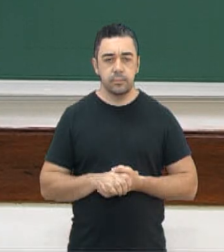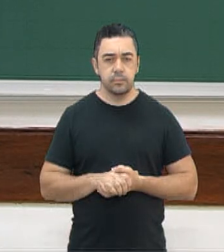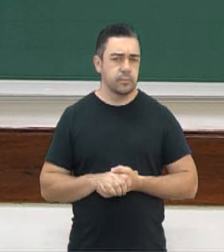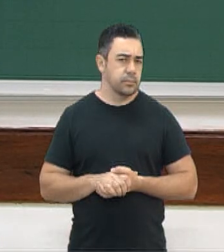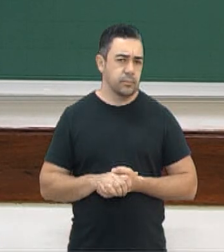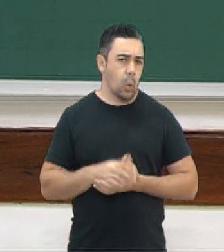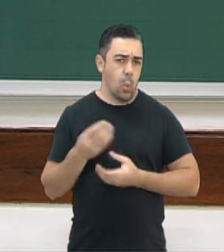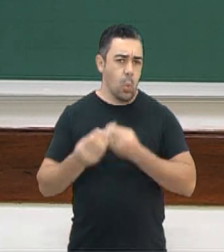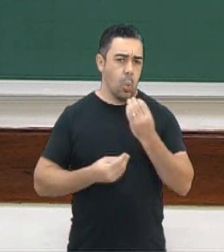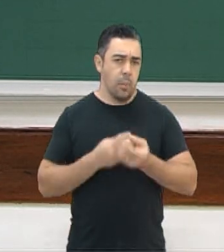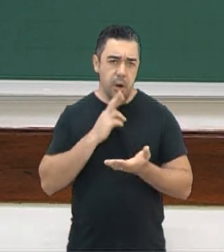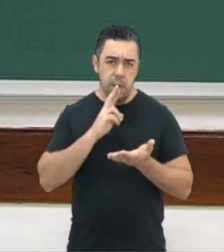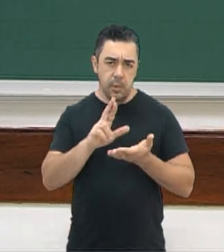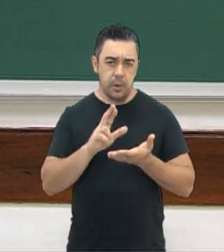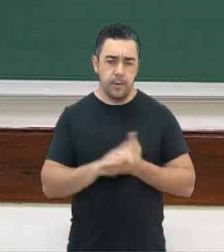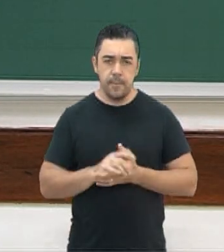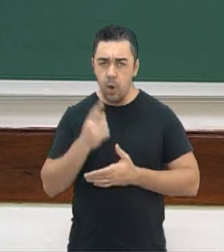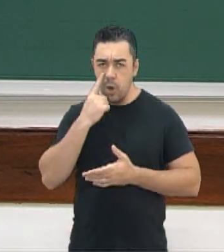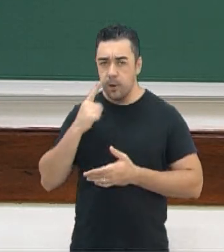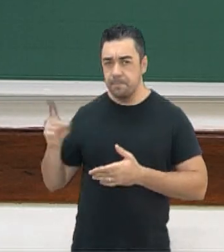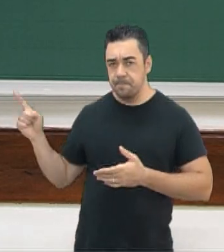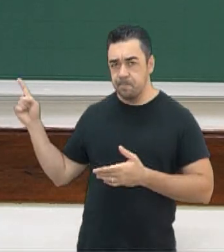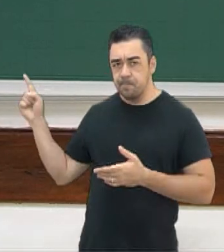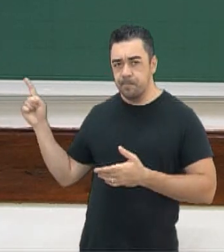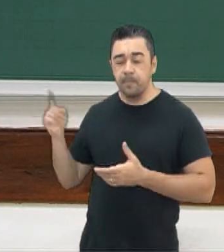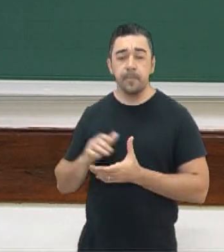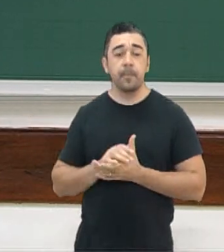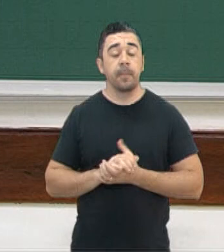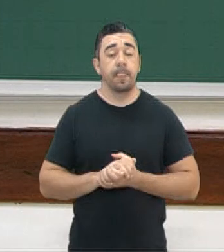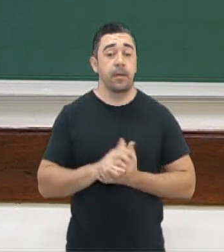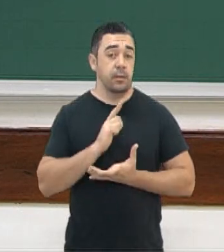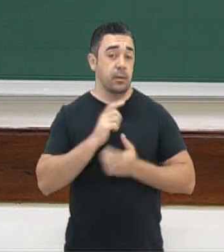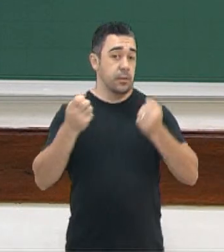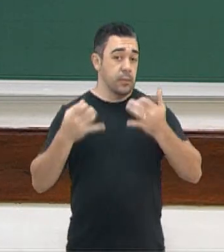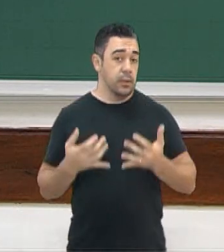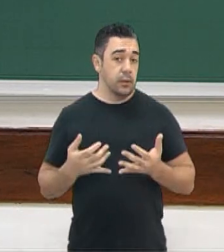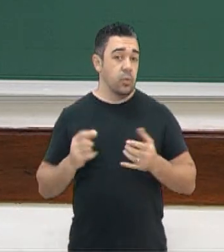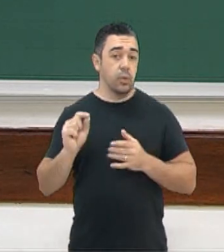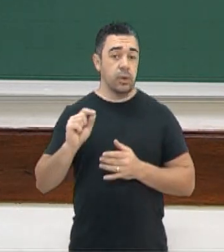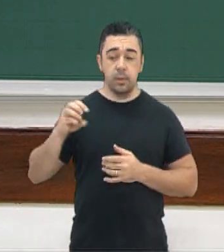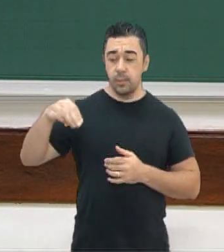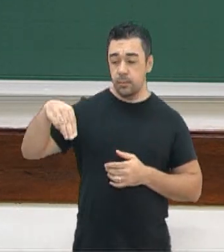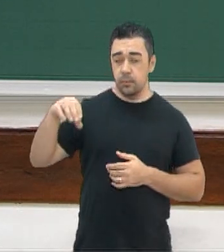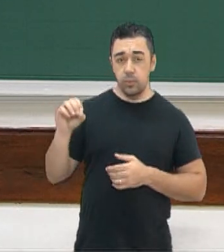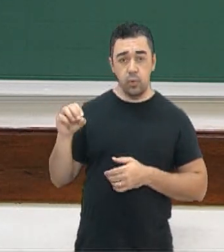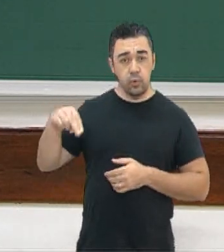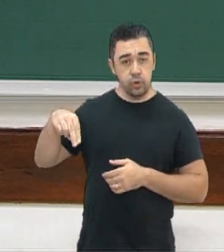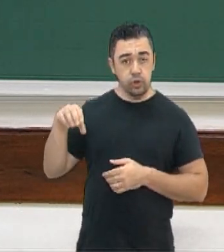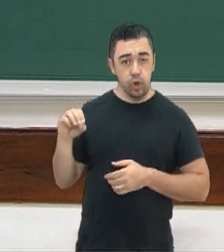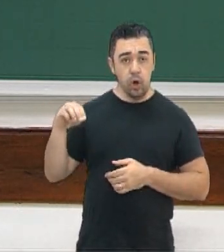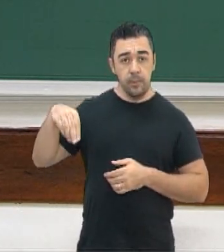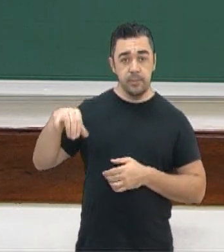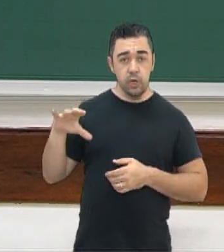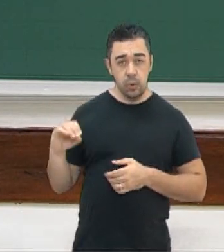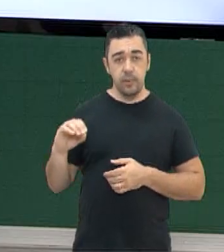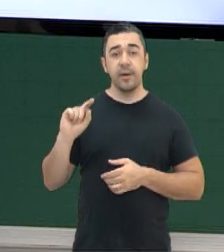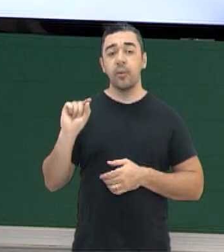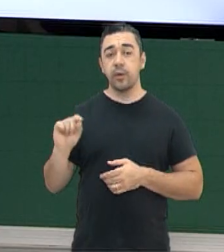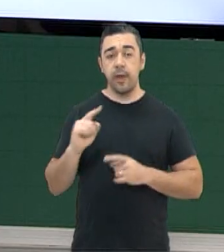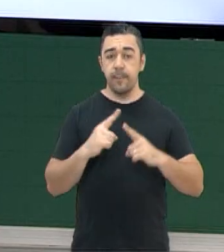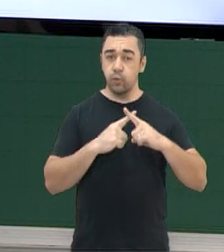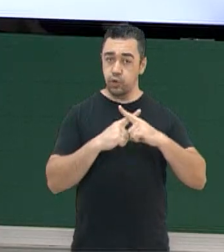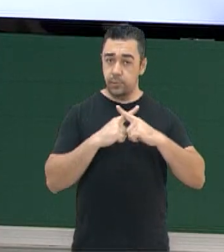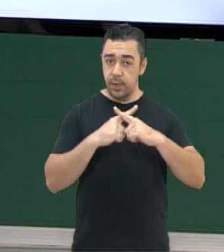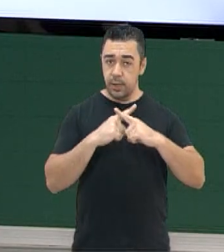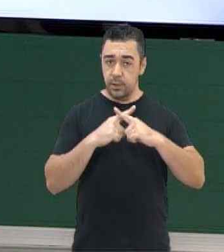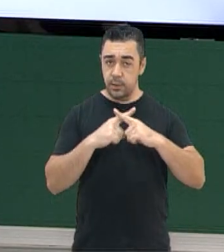Como é que ficou a resposta? Olha lá, o que nós estamos falando? O que são monômios? São o quê? A